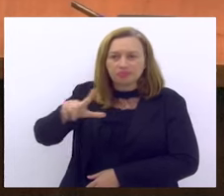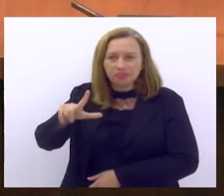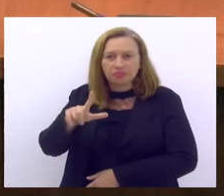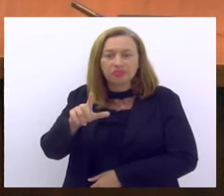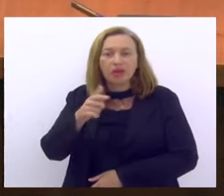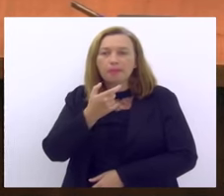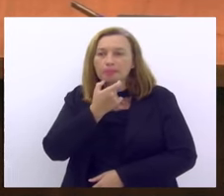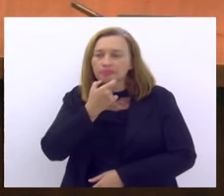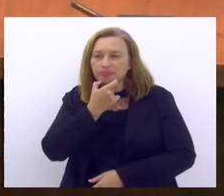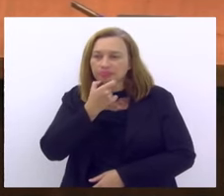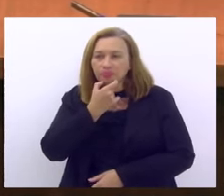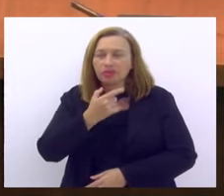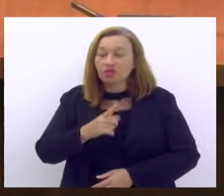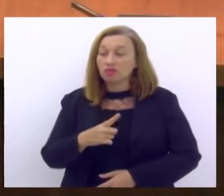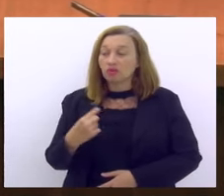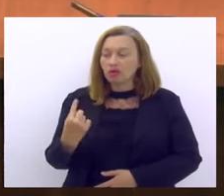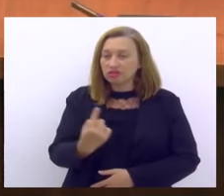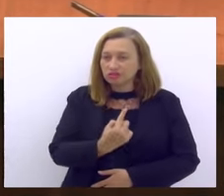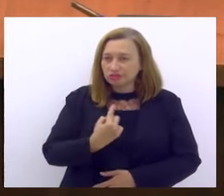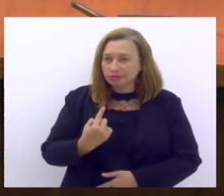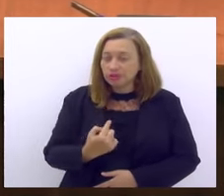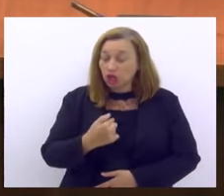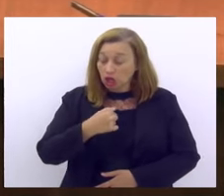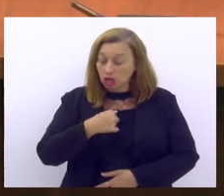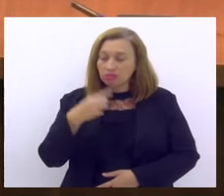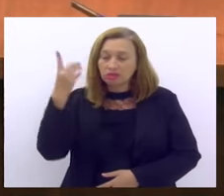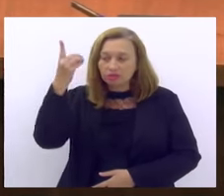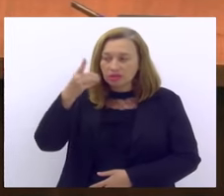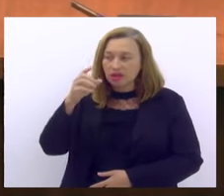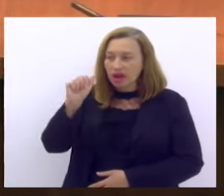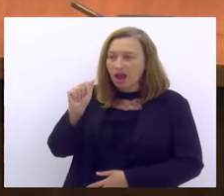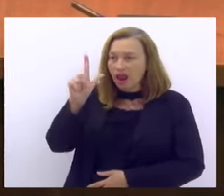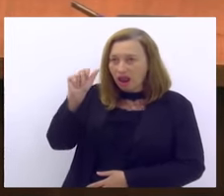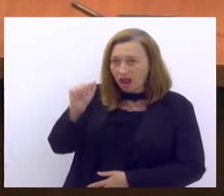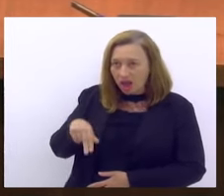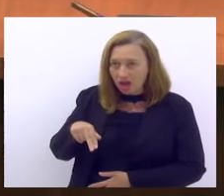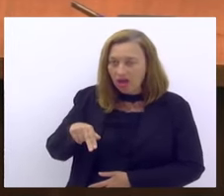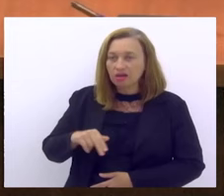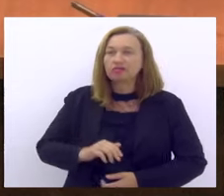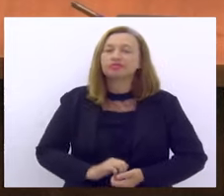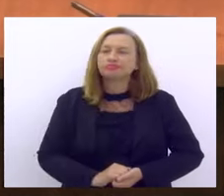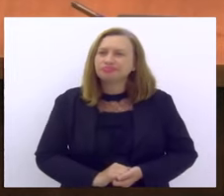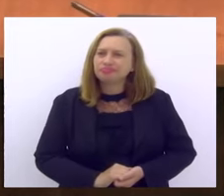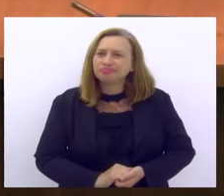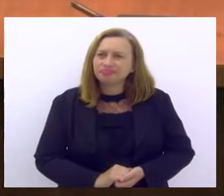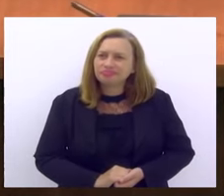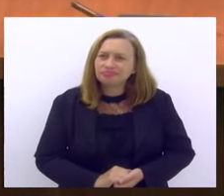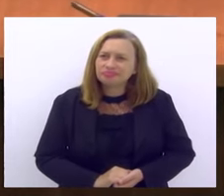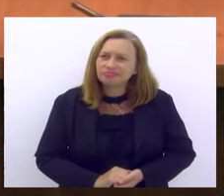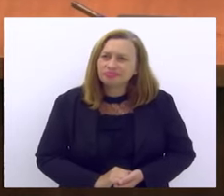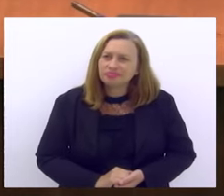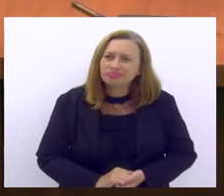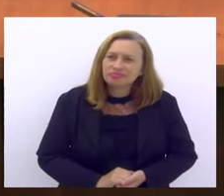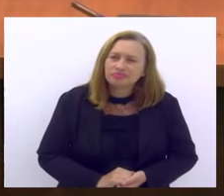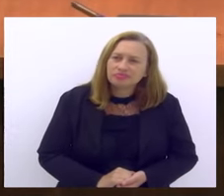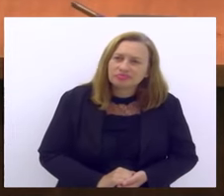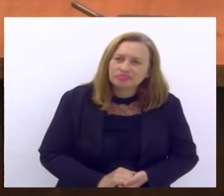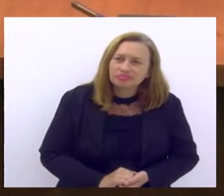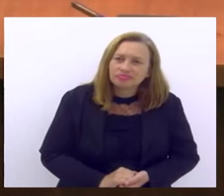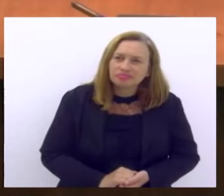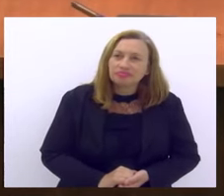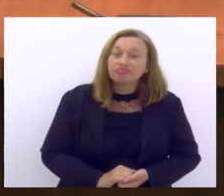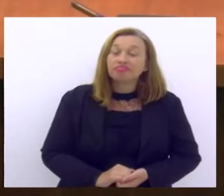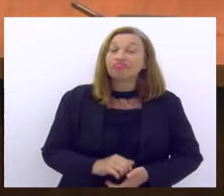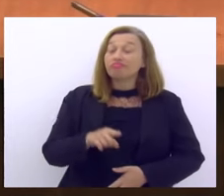Penha, fomos nós, eu, deputado Alan e deputado Felipe Poubel, fomos à Delegacia de Polícia. E